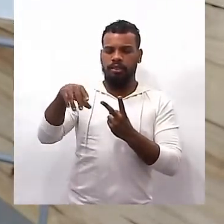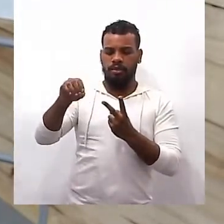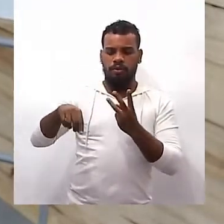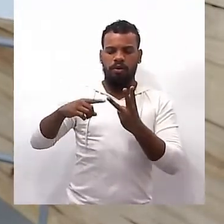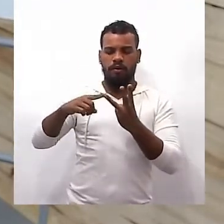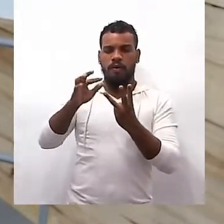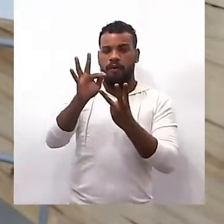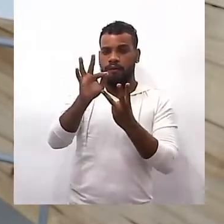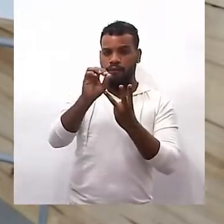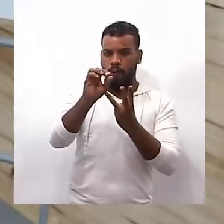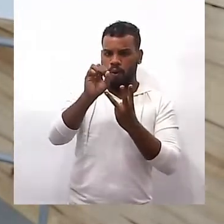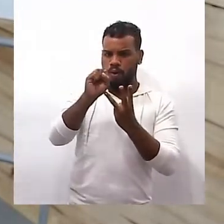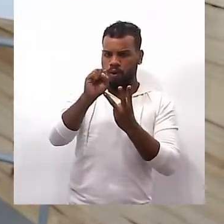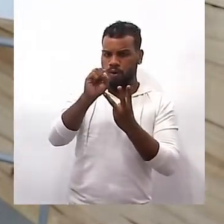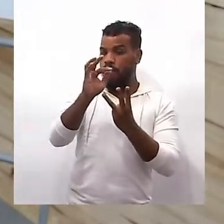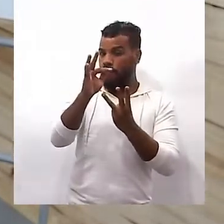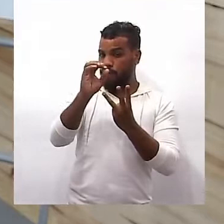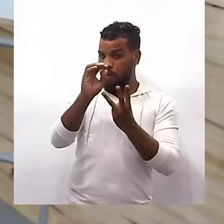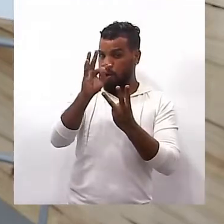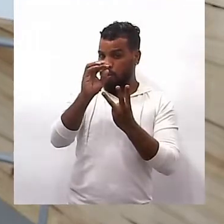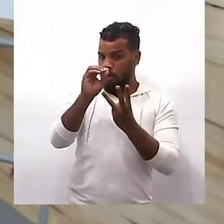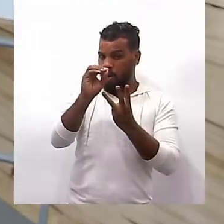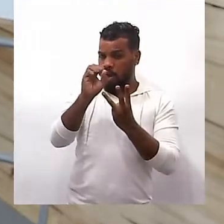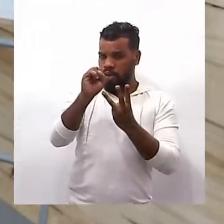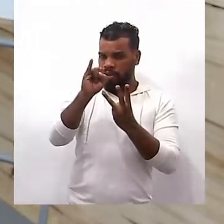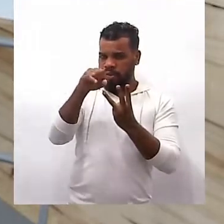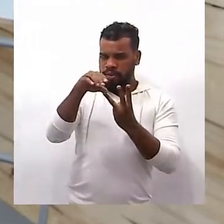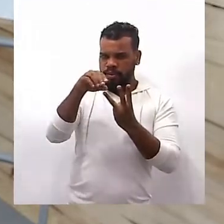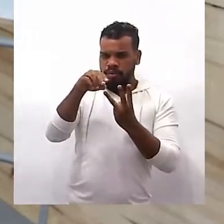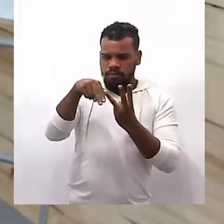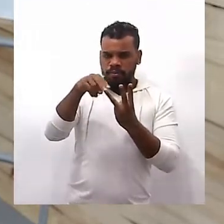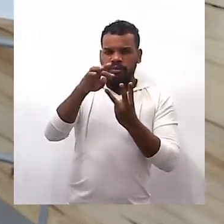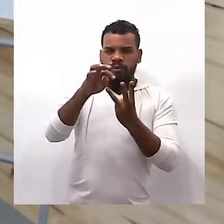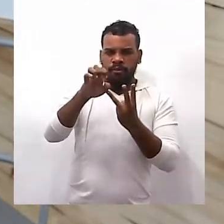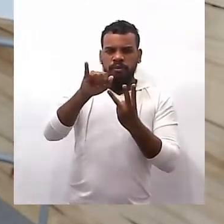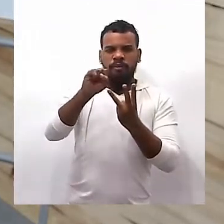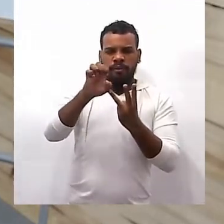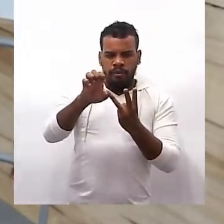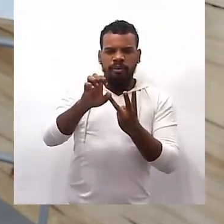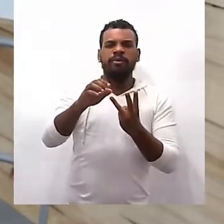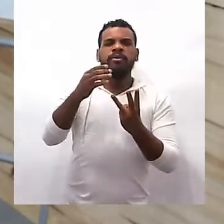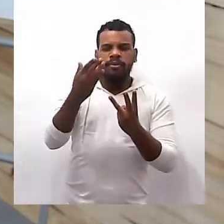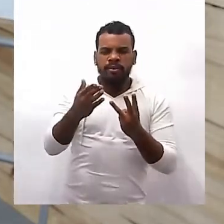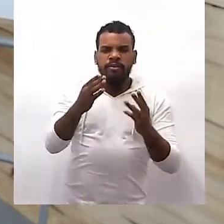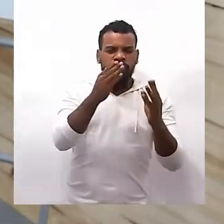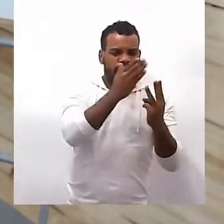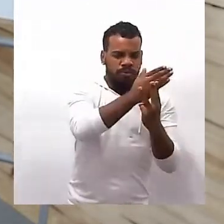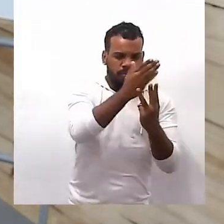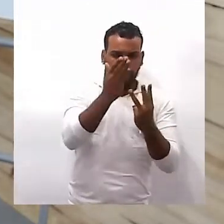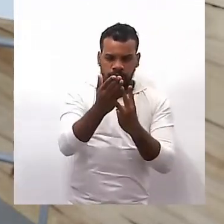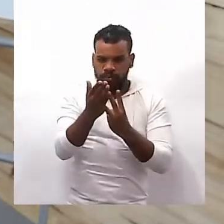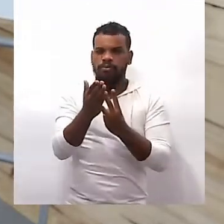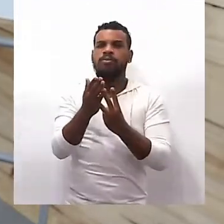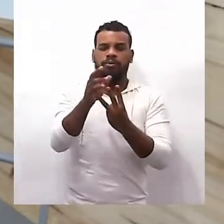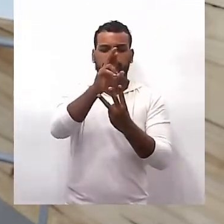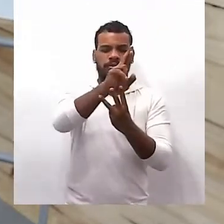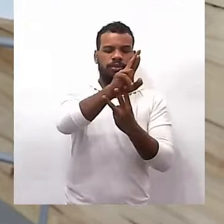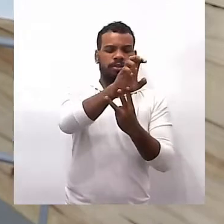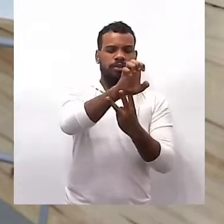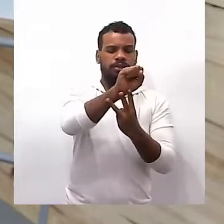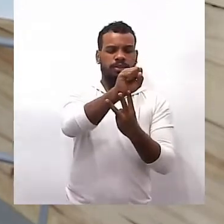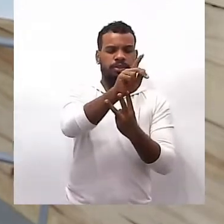tá? Dentro do capítulo de bioenergética, vocês têm que revisar esses 3 processos: a respiração